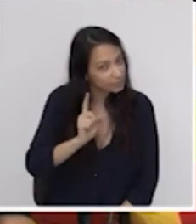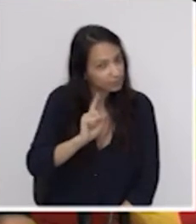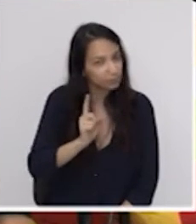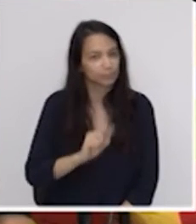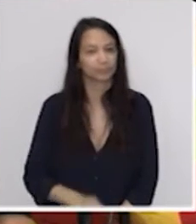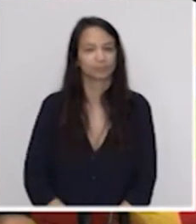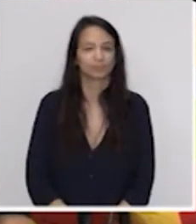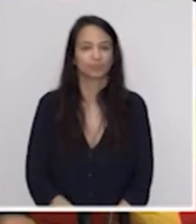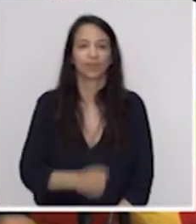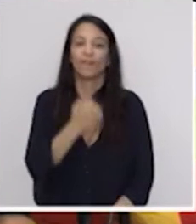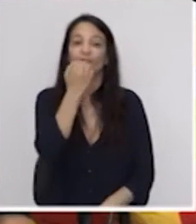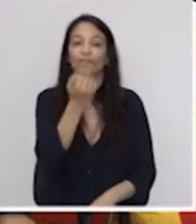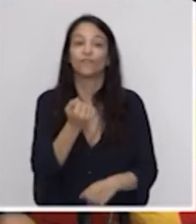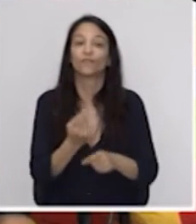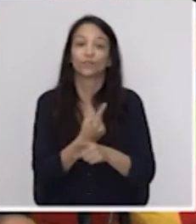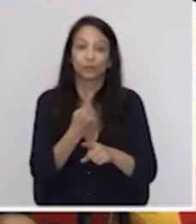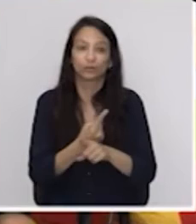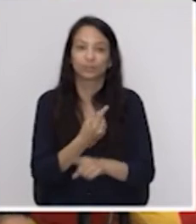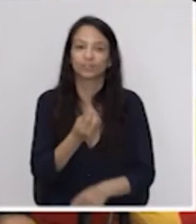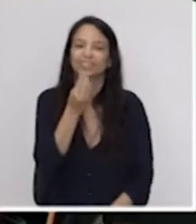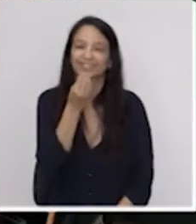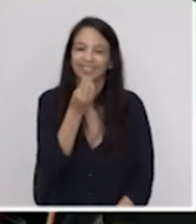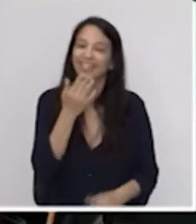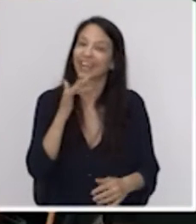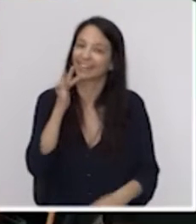cantar. Vamos lá.